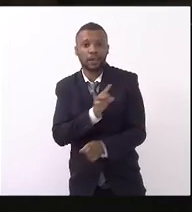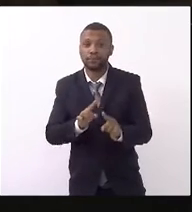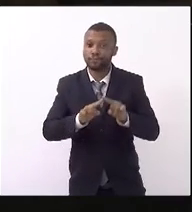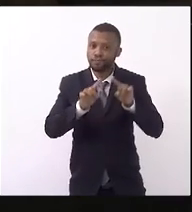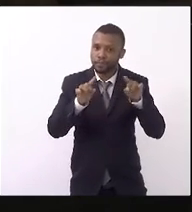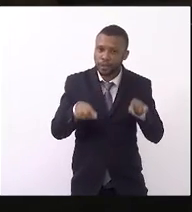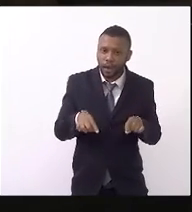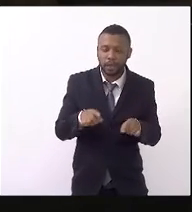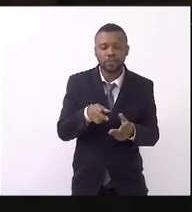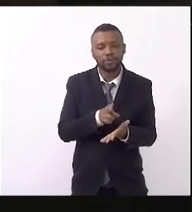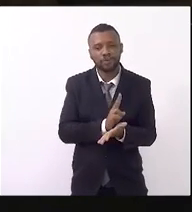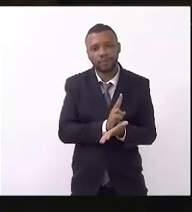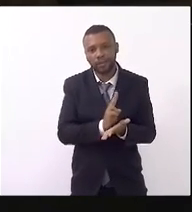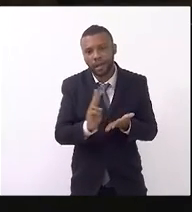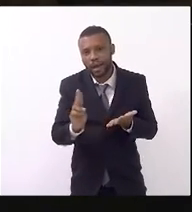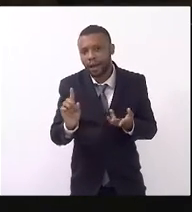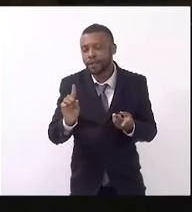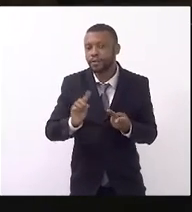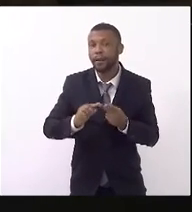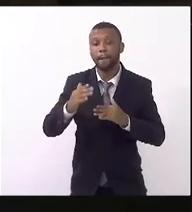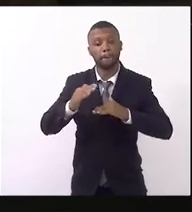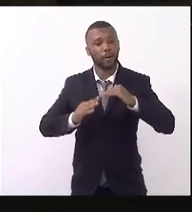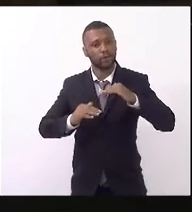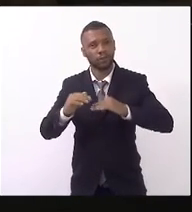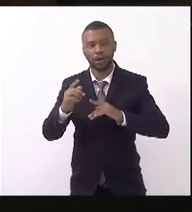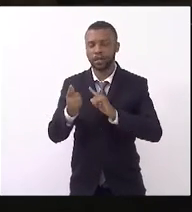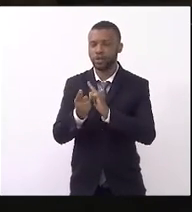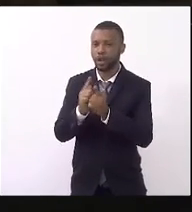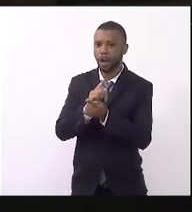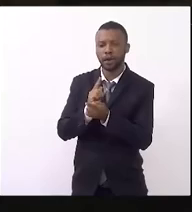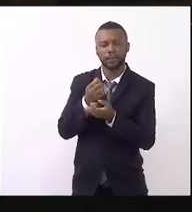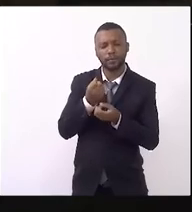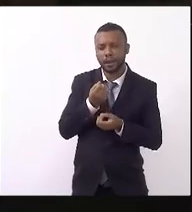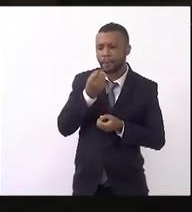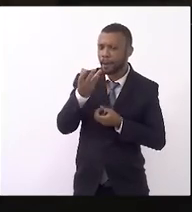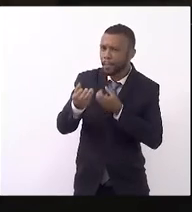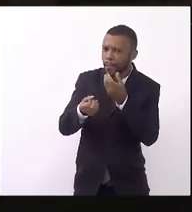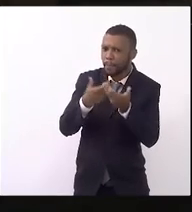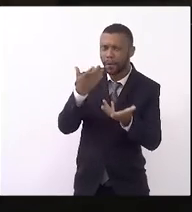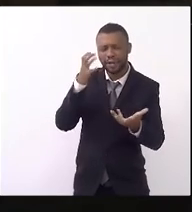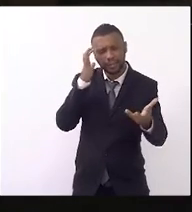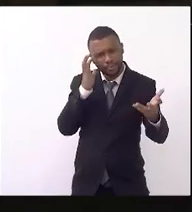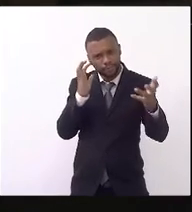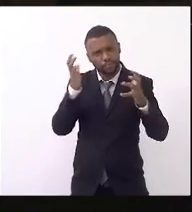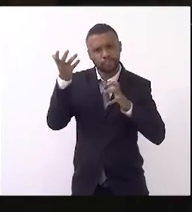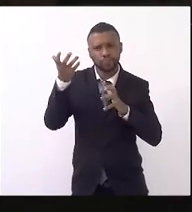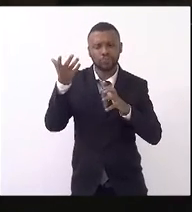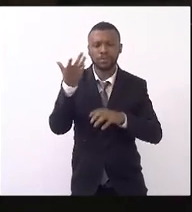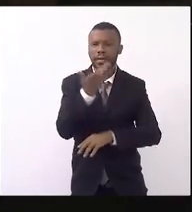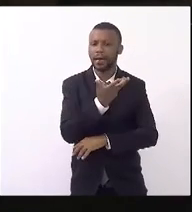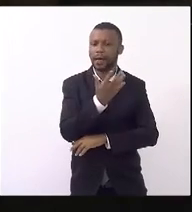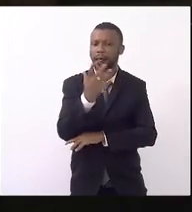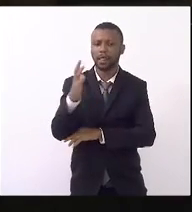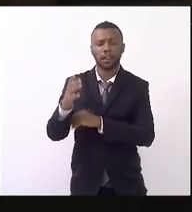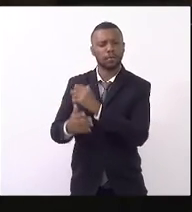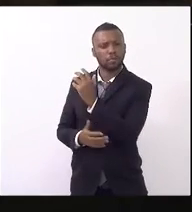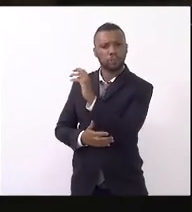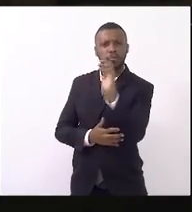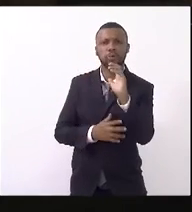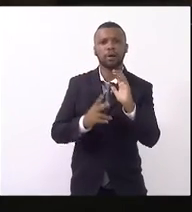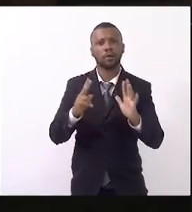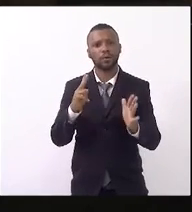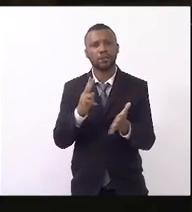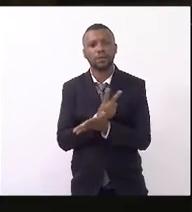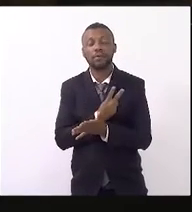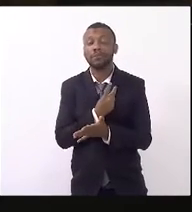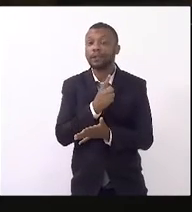lá, geólogos, e eles relatavam que esses fenômenos da natureza, eles aconteciam a